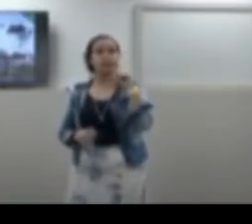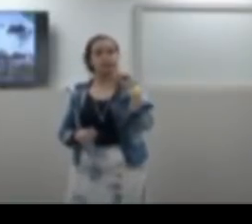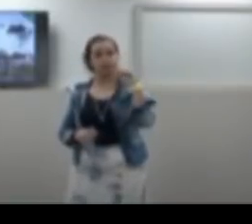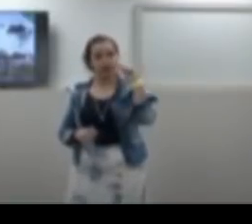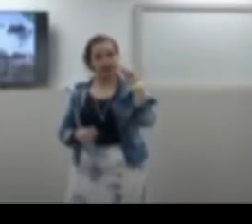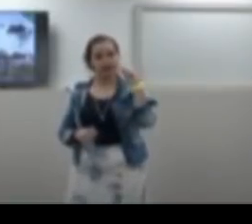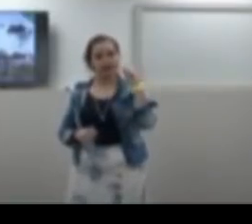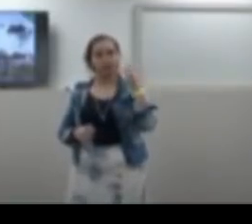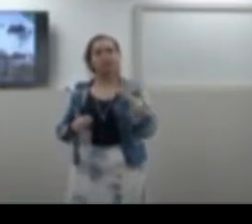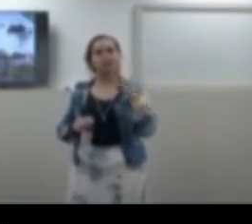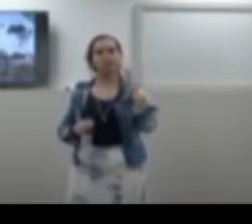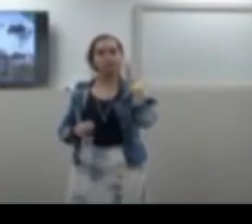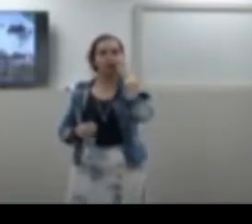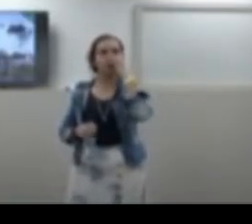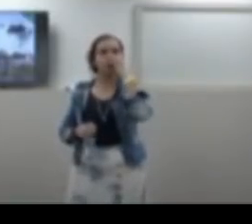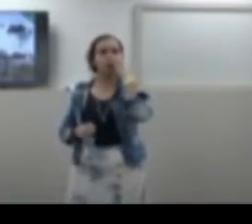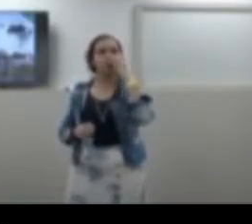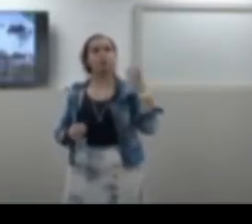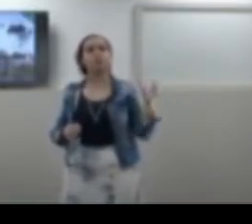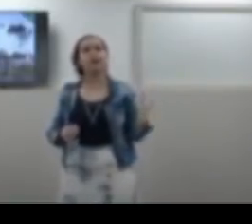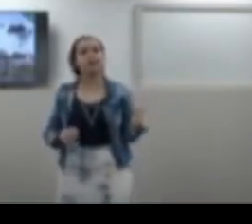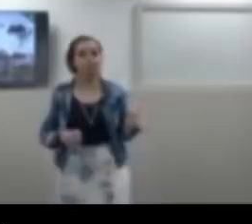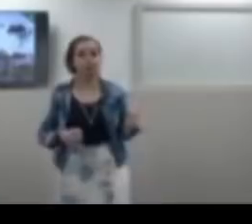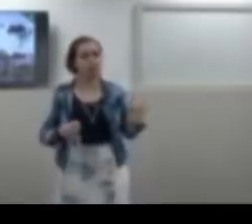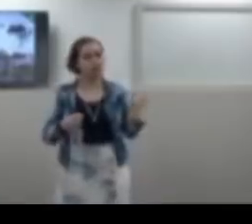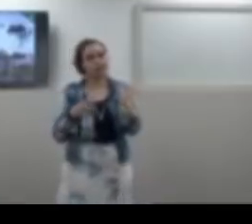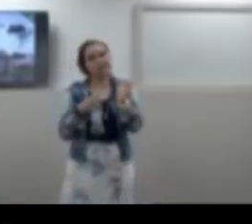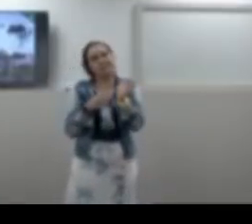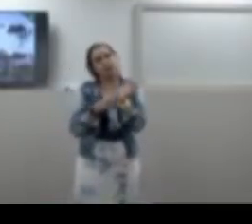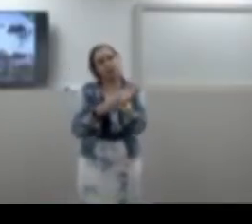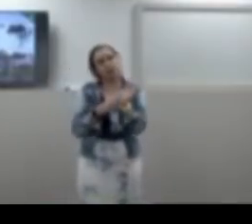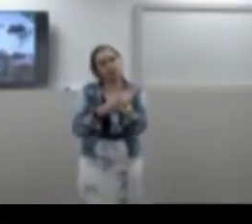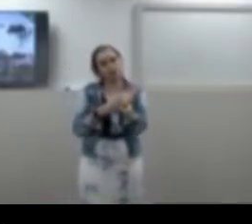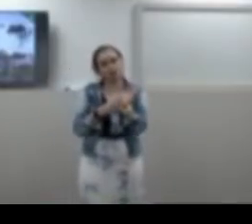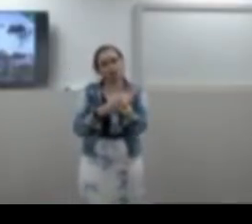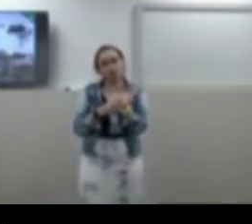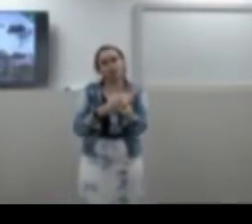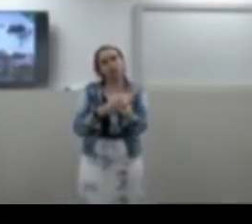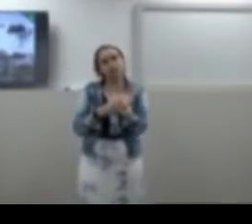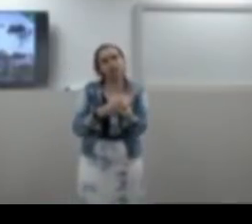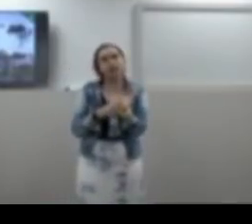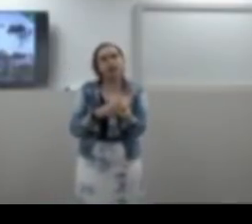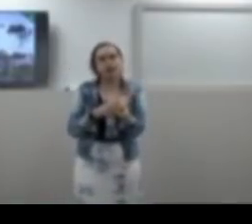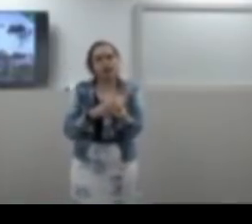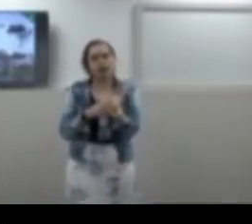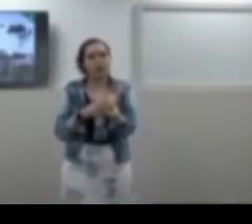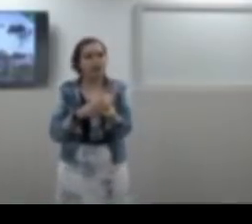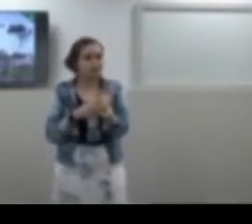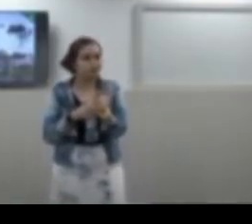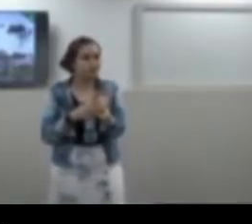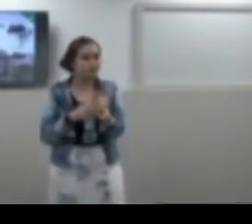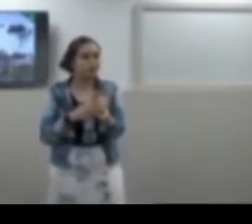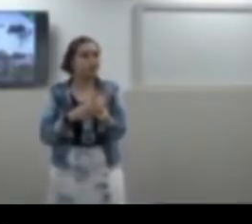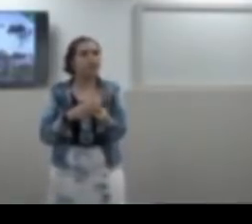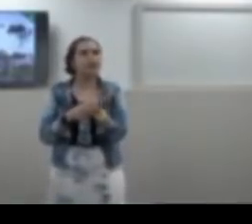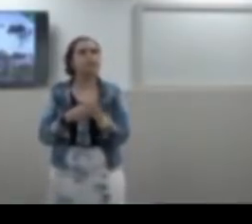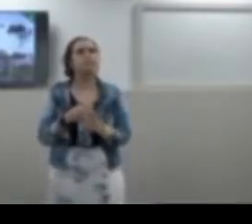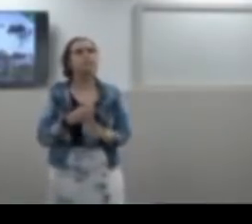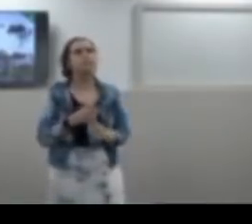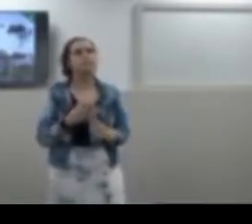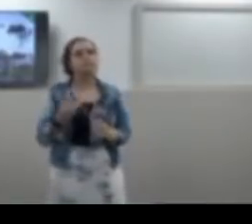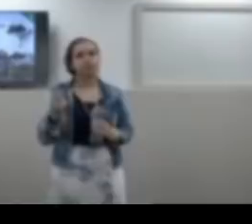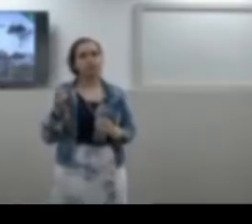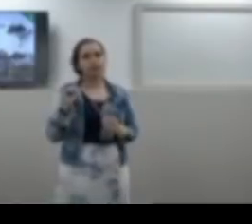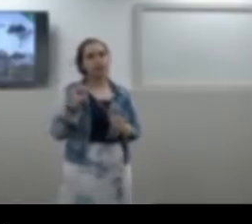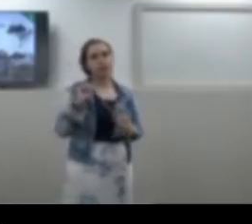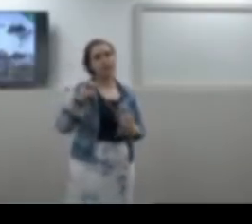domínio ele acaba tendo contato direto com o domínio de mares e morros, então eles se encostam no outro, não tem uma área de transição entre